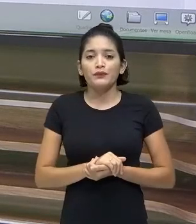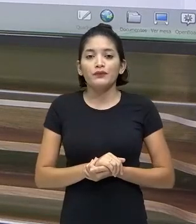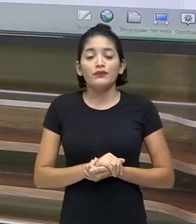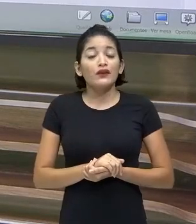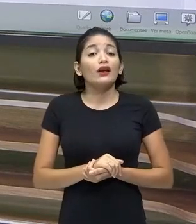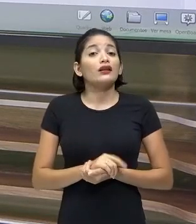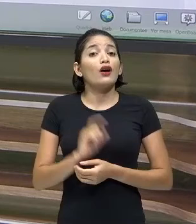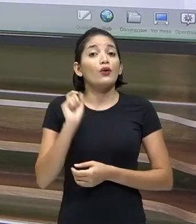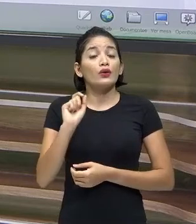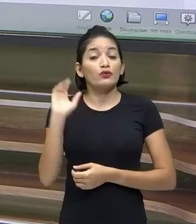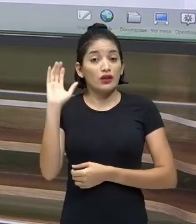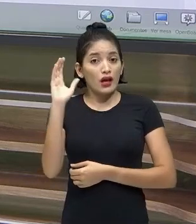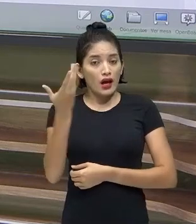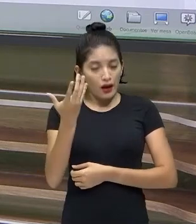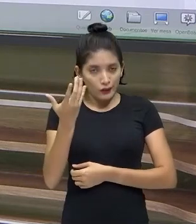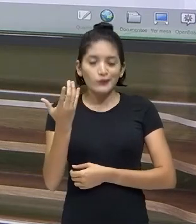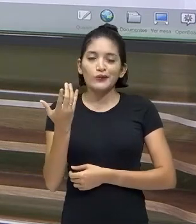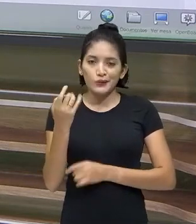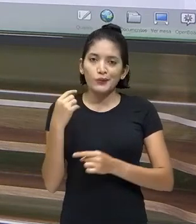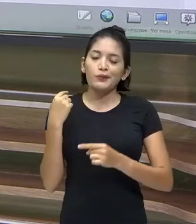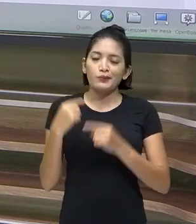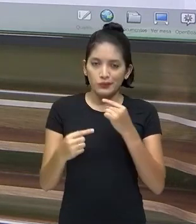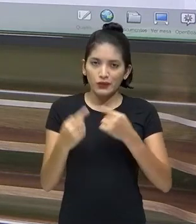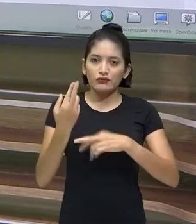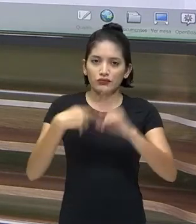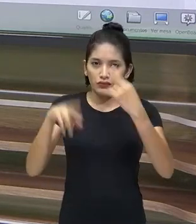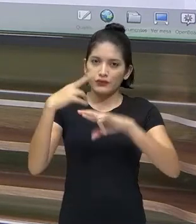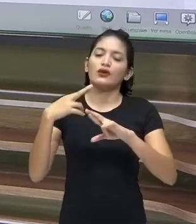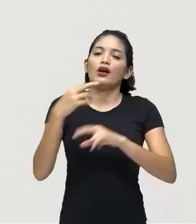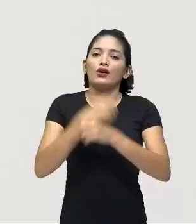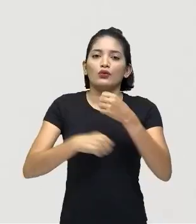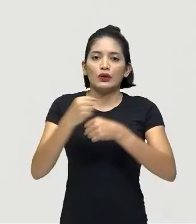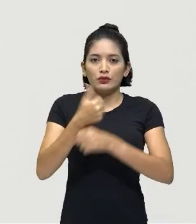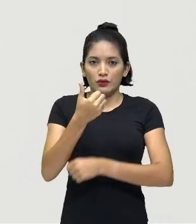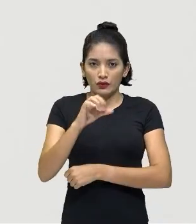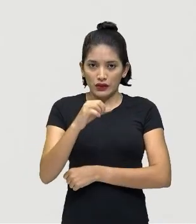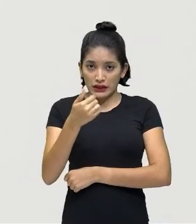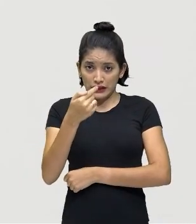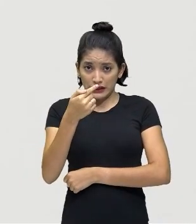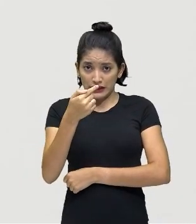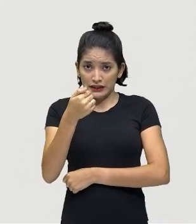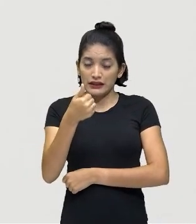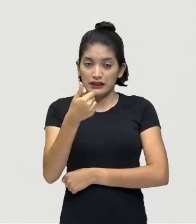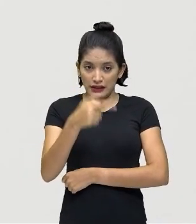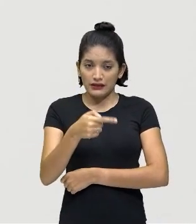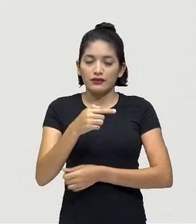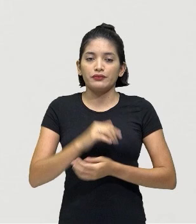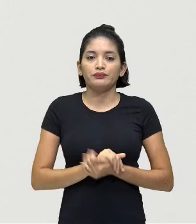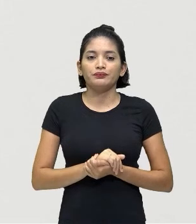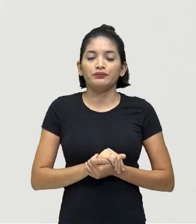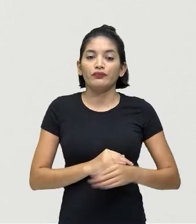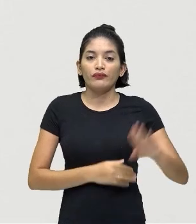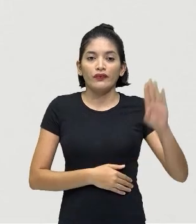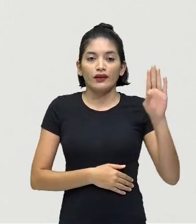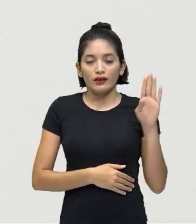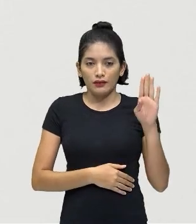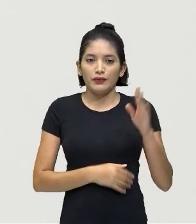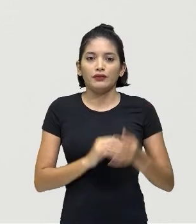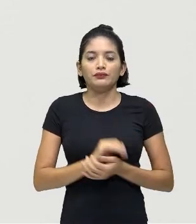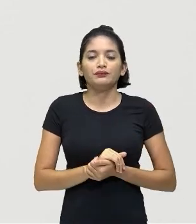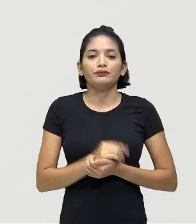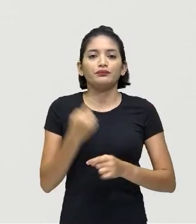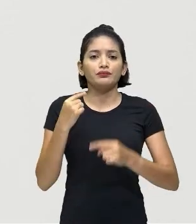um dos fatores que vai desencadear a Revolução de 17, certo? Então eu vou mais adiante, olha só. As rupturas